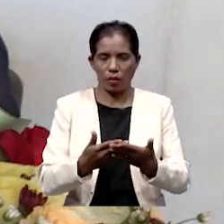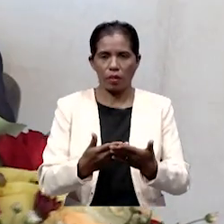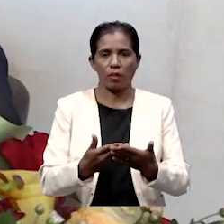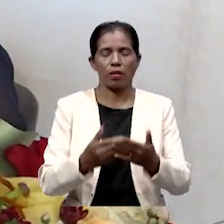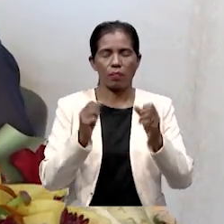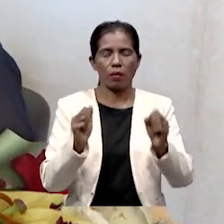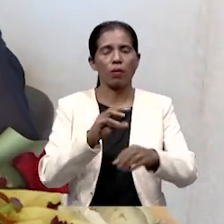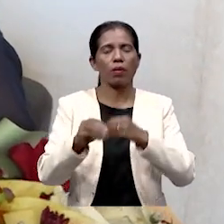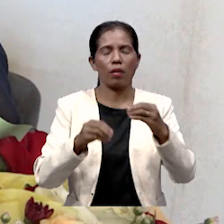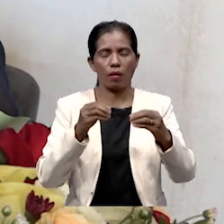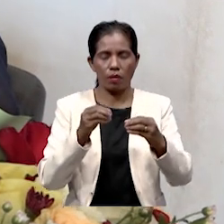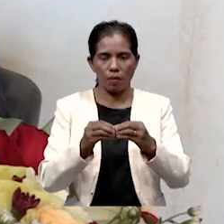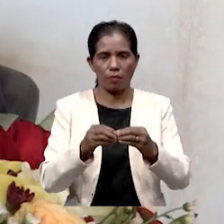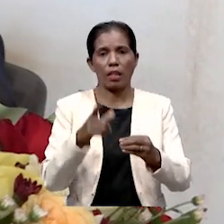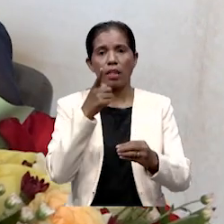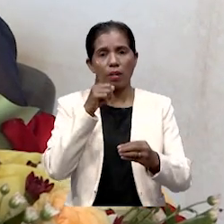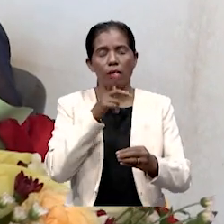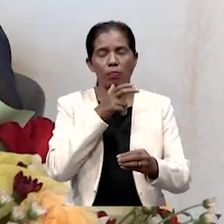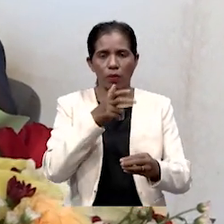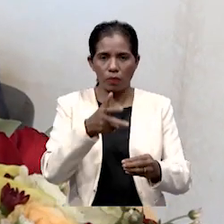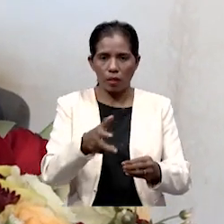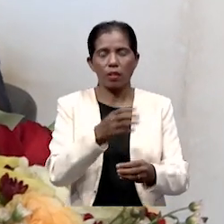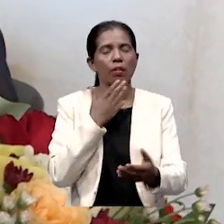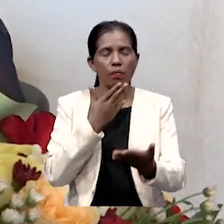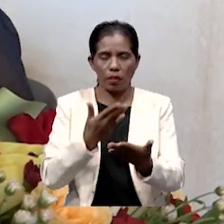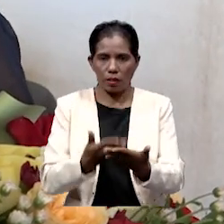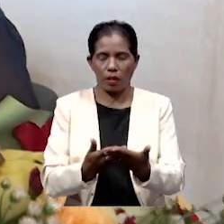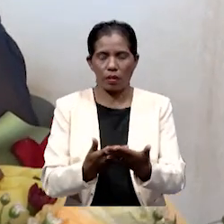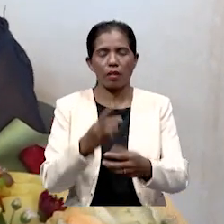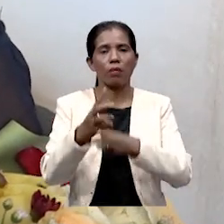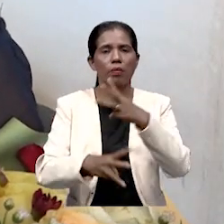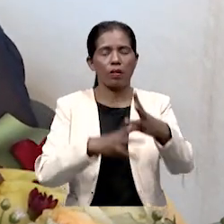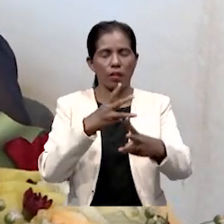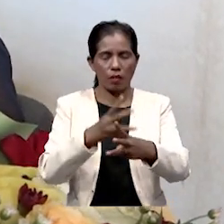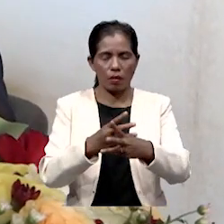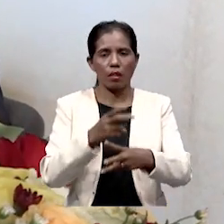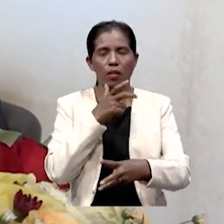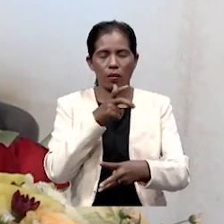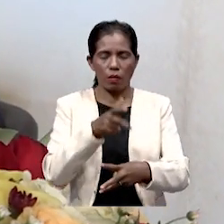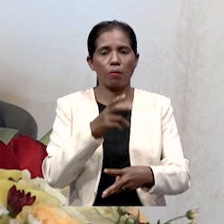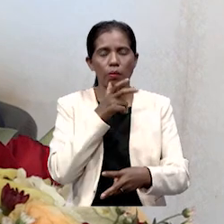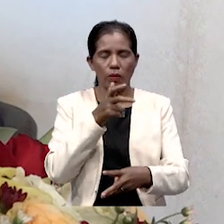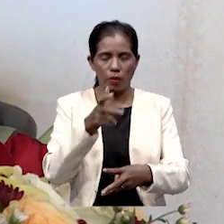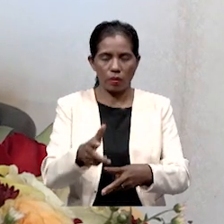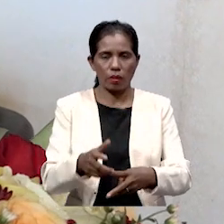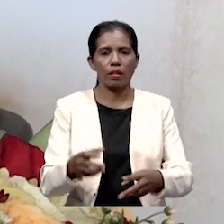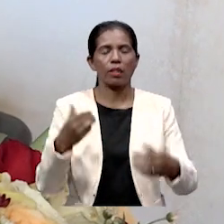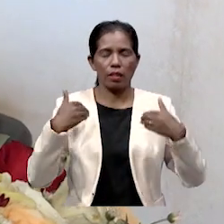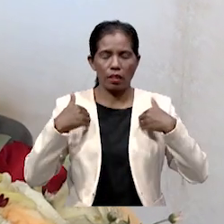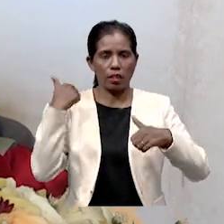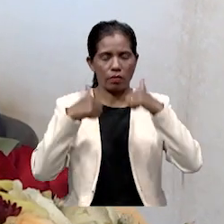língua portuguesa, porque estamos no contexto da celebração do Dia Mundial da Língua Portuguesa, da semana, muitas atividades que houve em